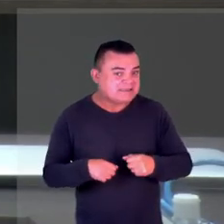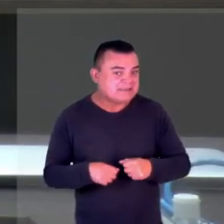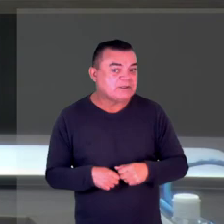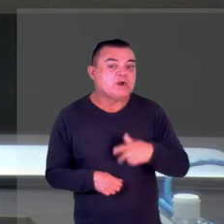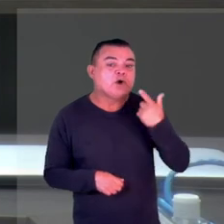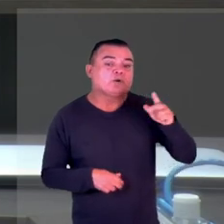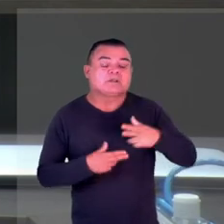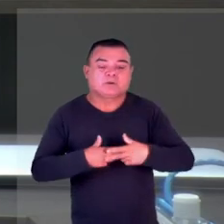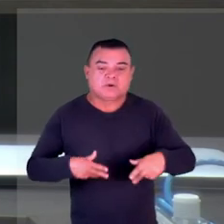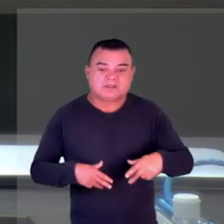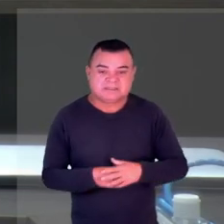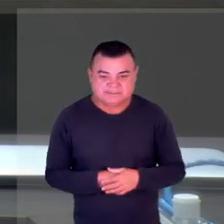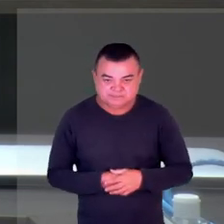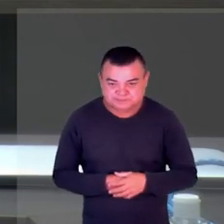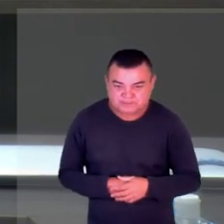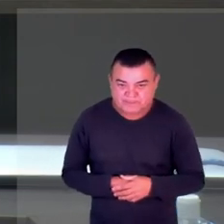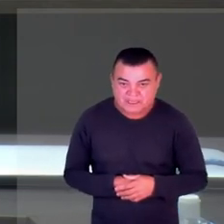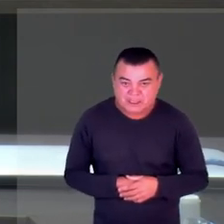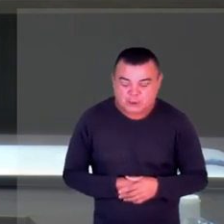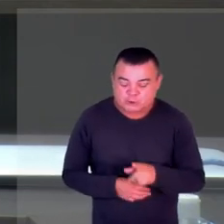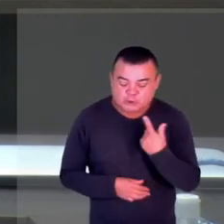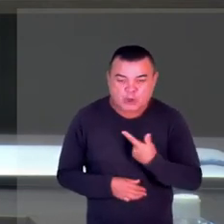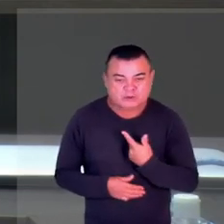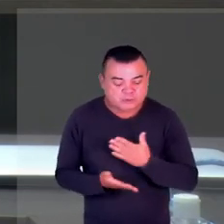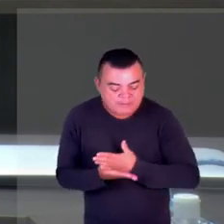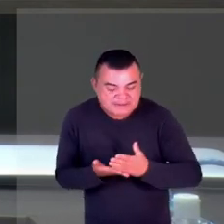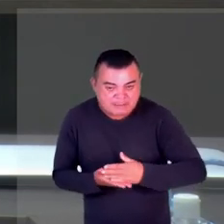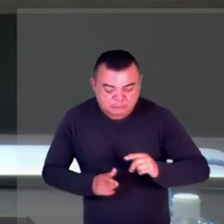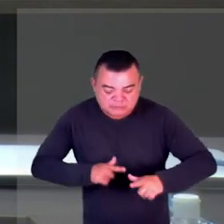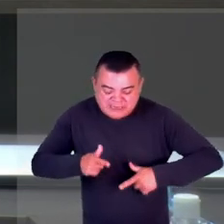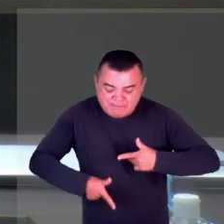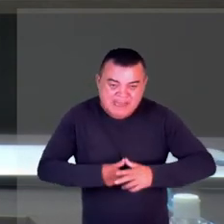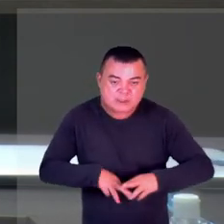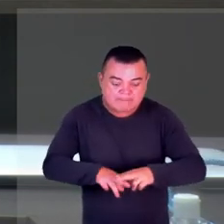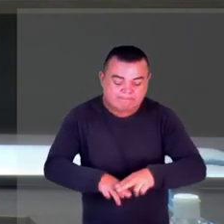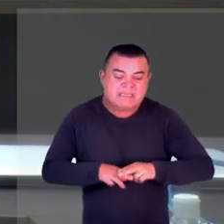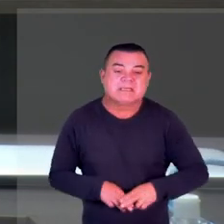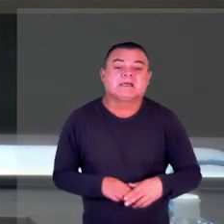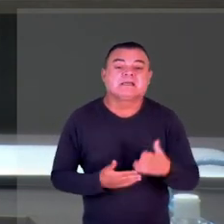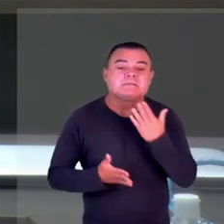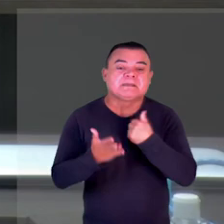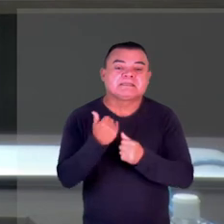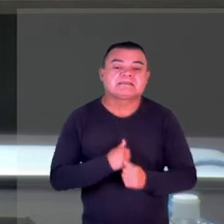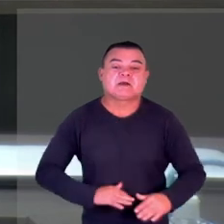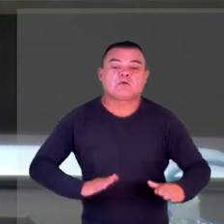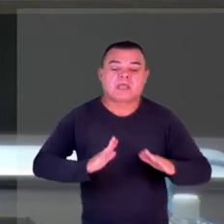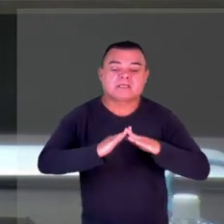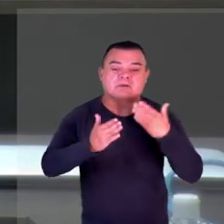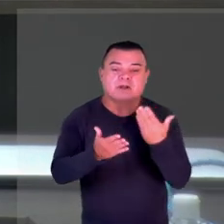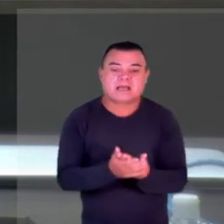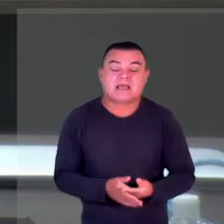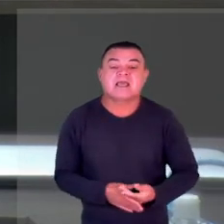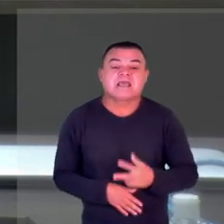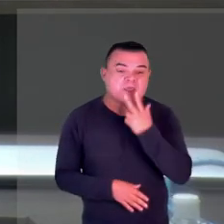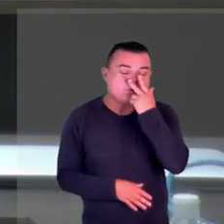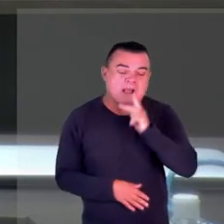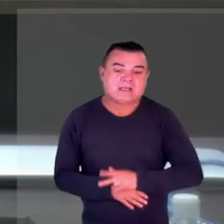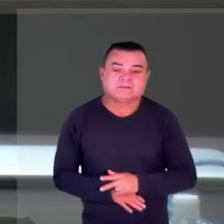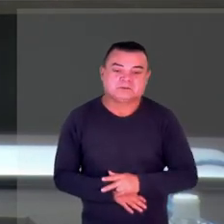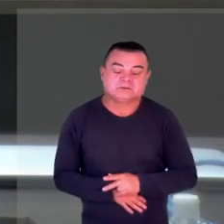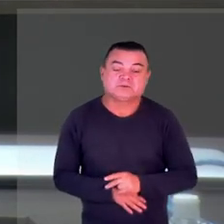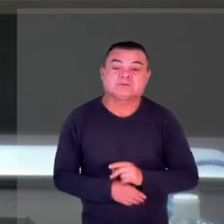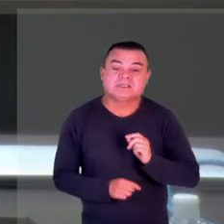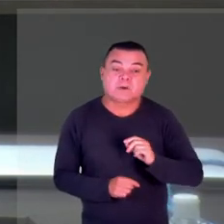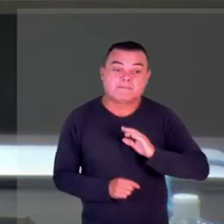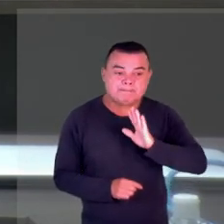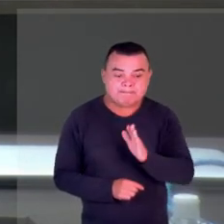Paulo nós começarmos um trabalho pela alimentação escolar eu acho que é o melhor caminho